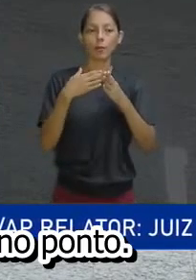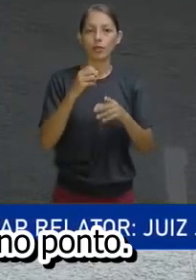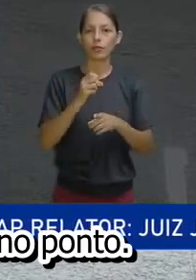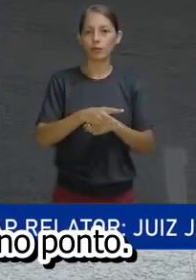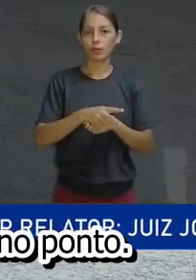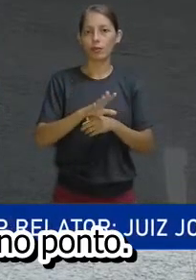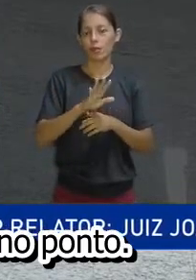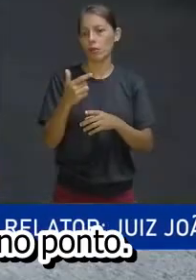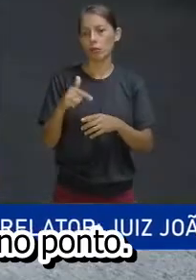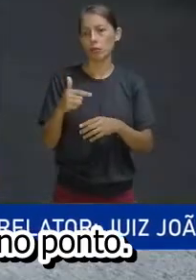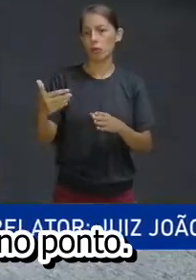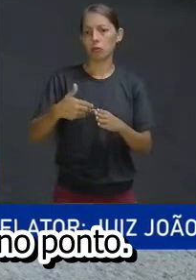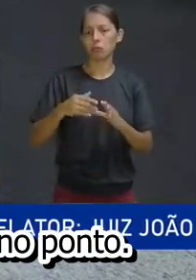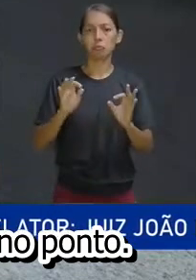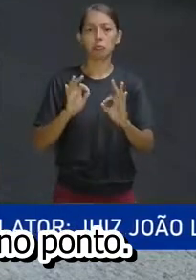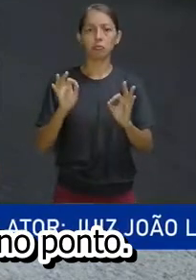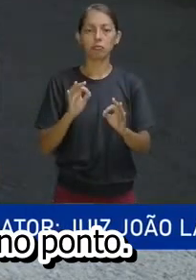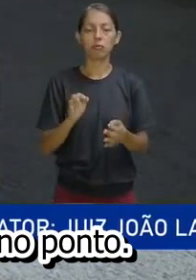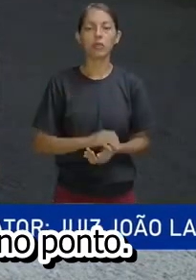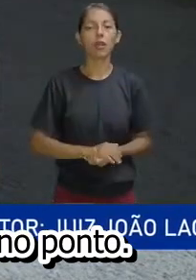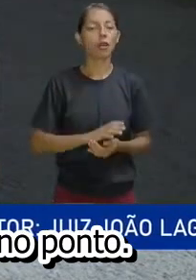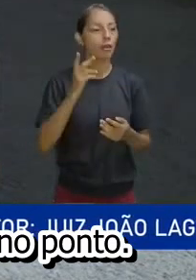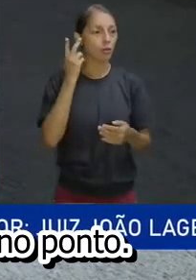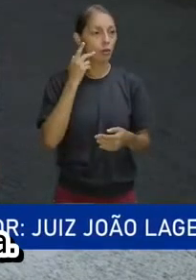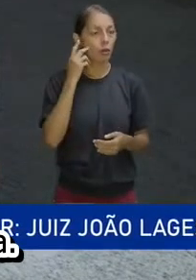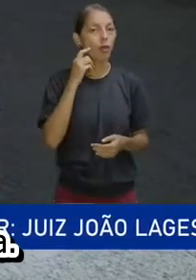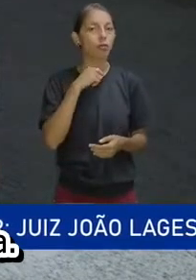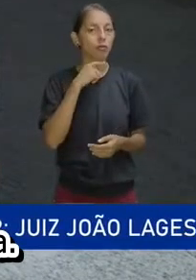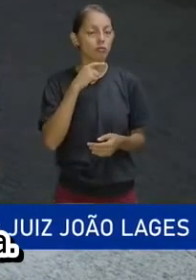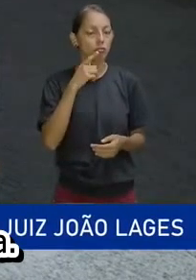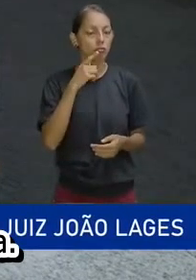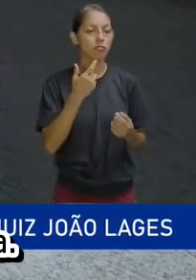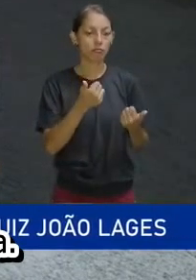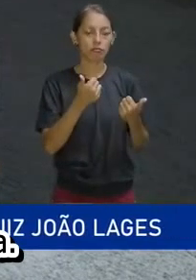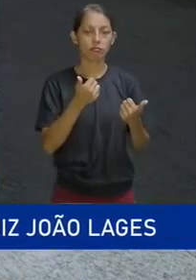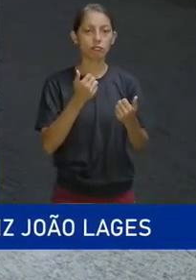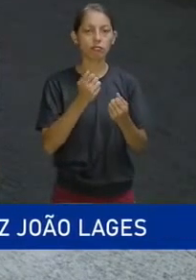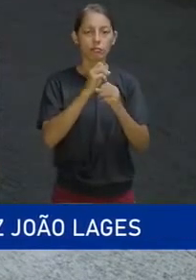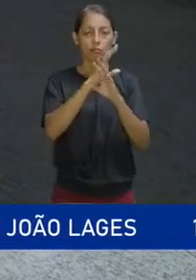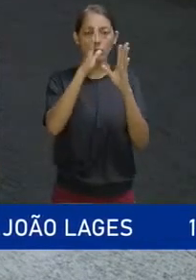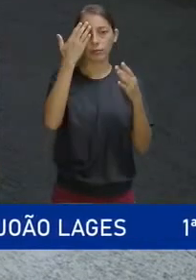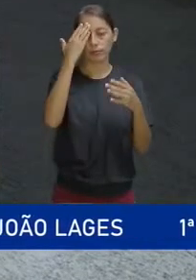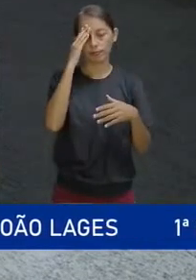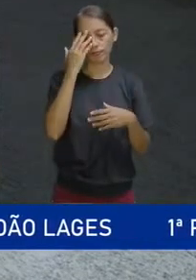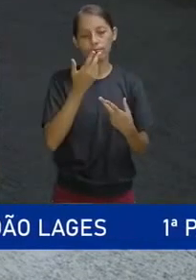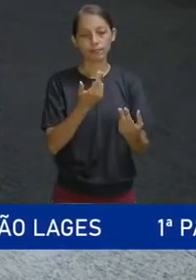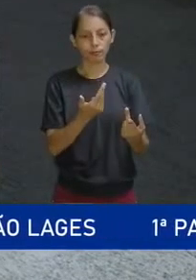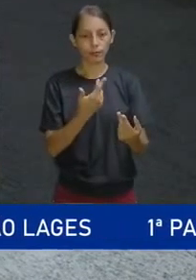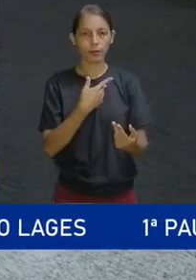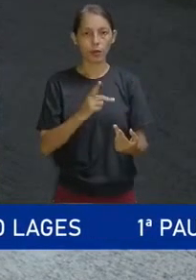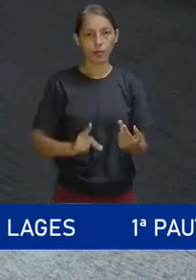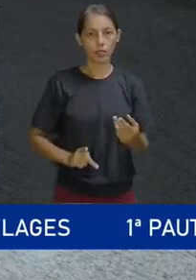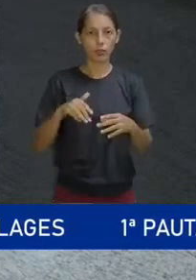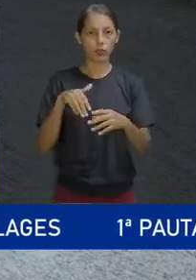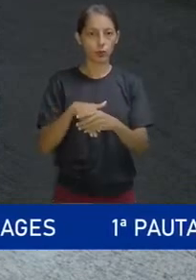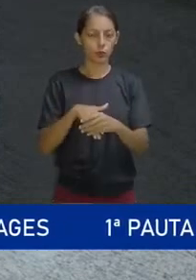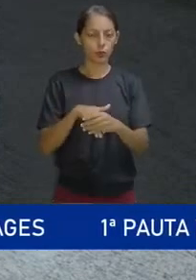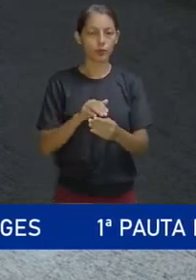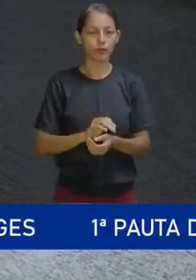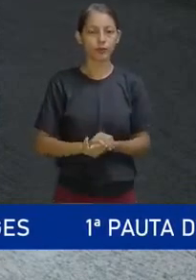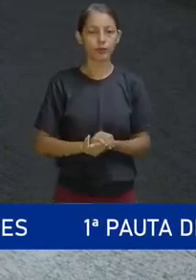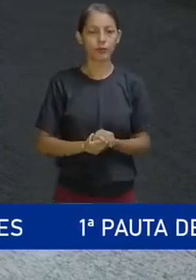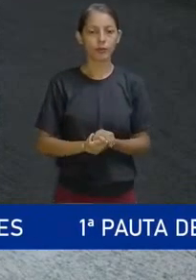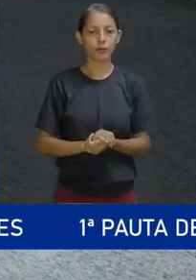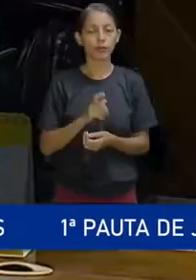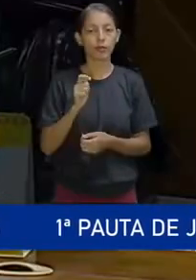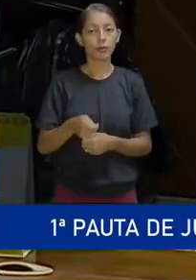esse esclarecimento, não há mais qualquer dúvida no ponto. Eu acompanho integralmente Vossa Excelência. Perfeito. Como julga a juíza Tina